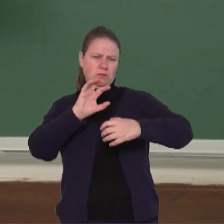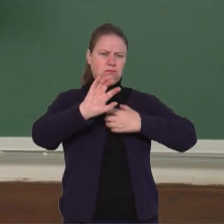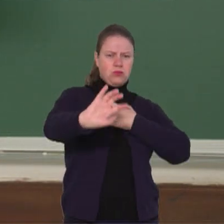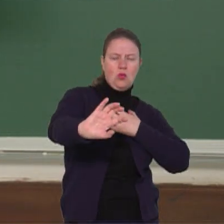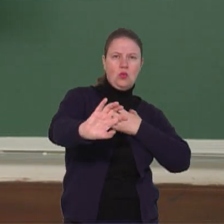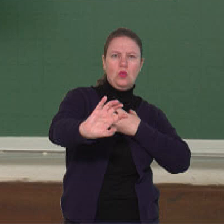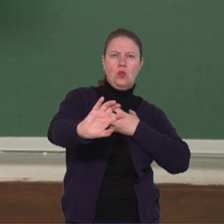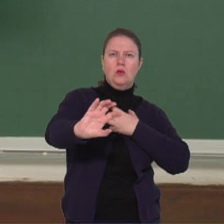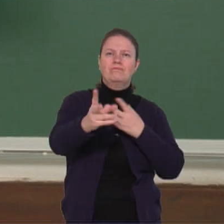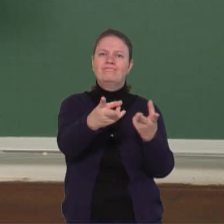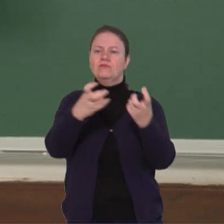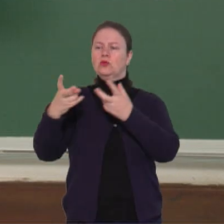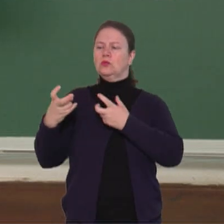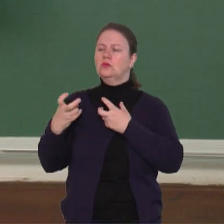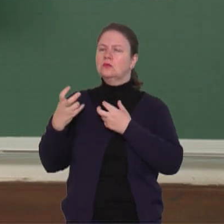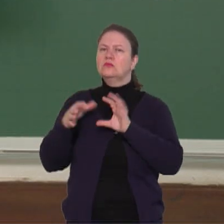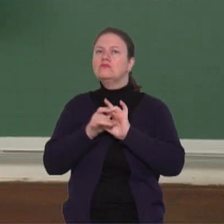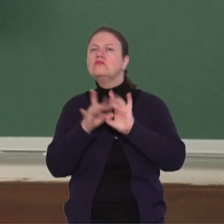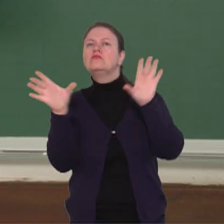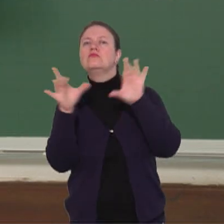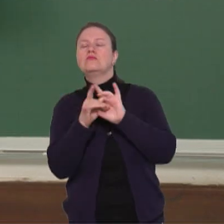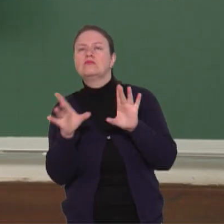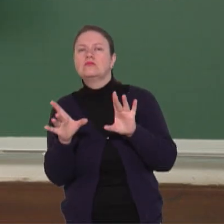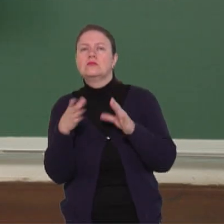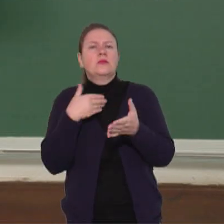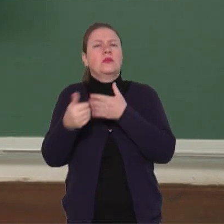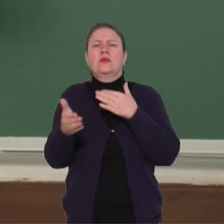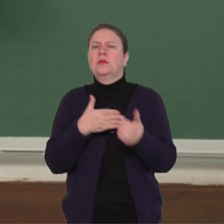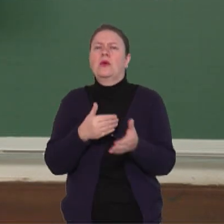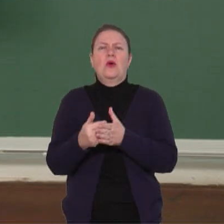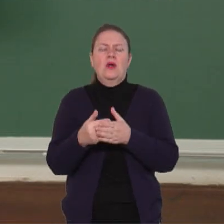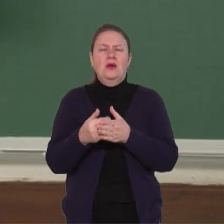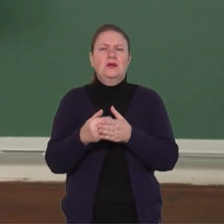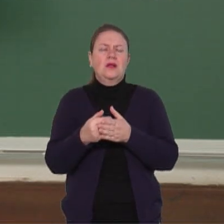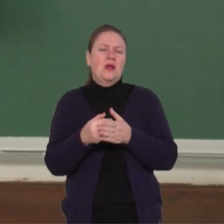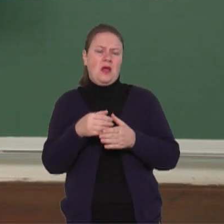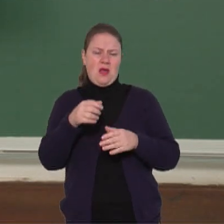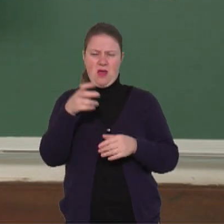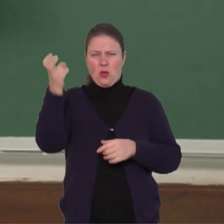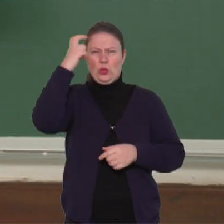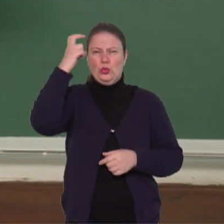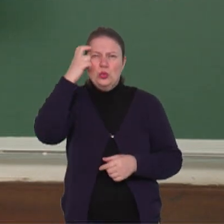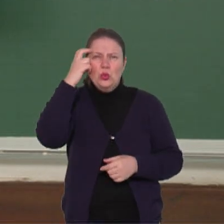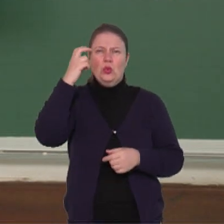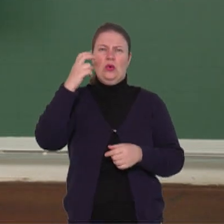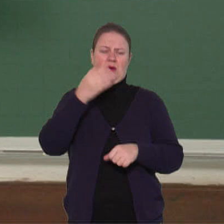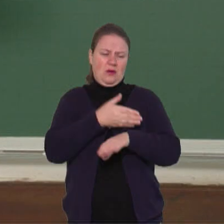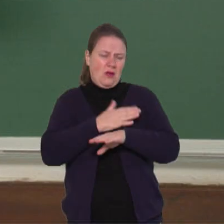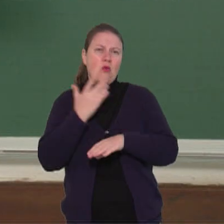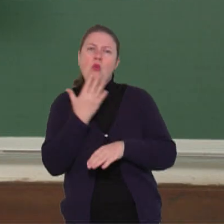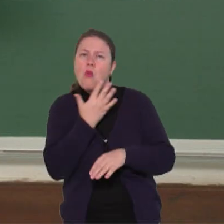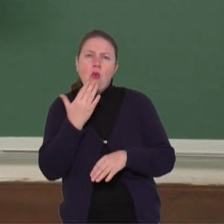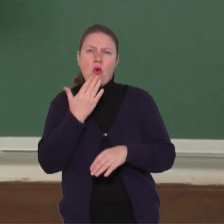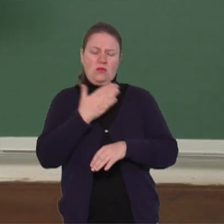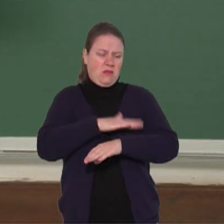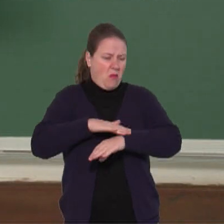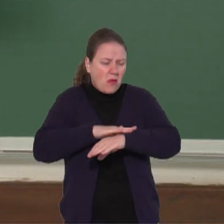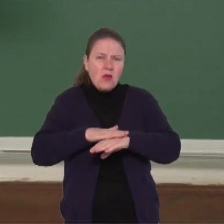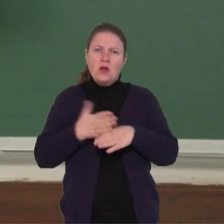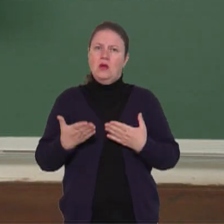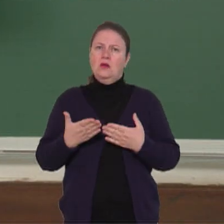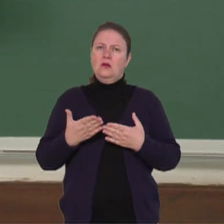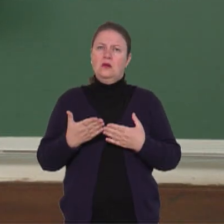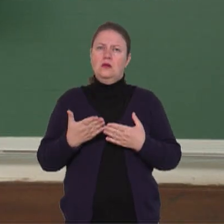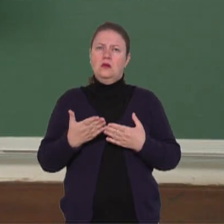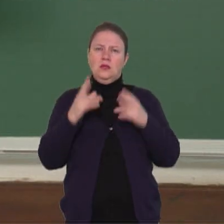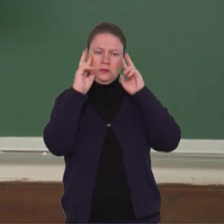como igual, como livre, independente da sua raça, cor, clero, etnia e tudo mais, respeitando a